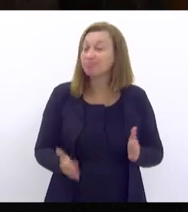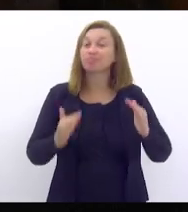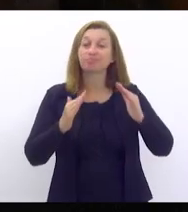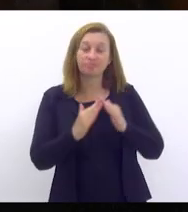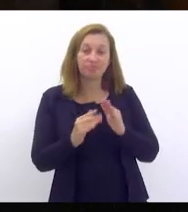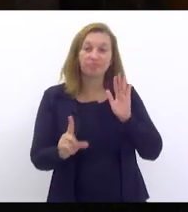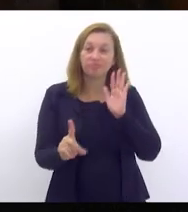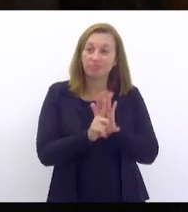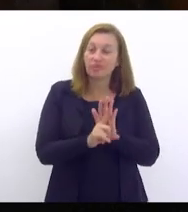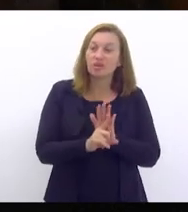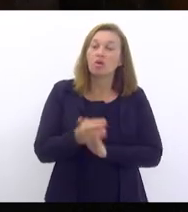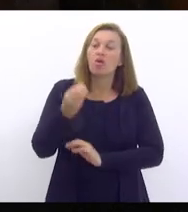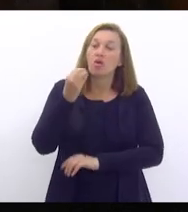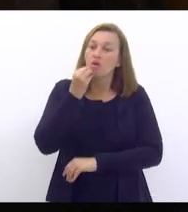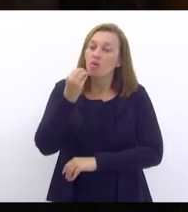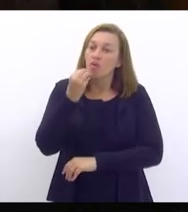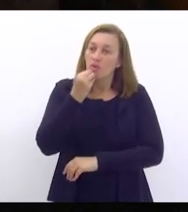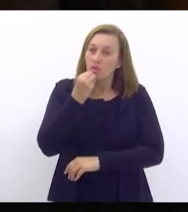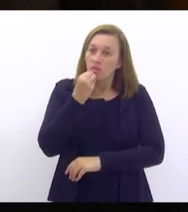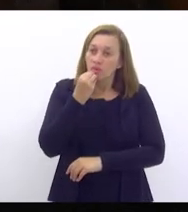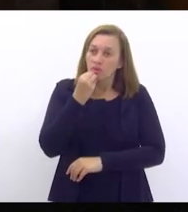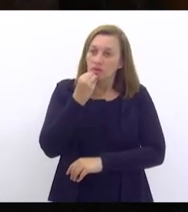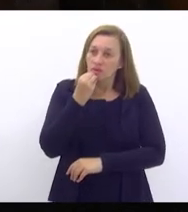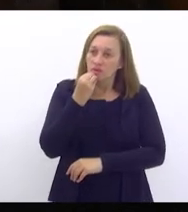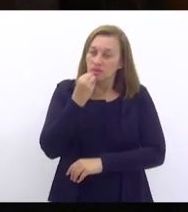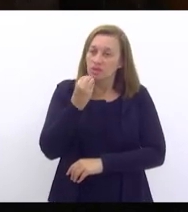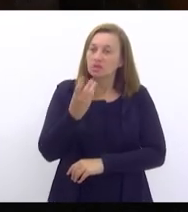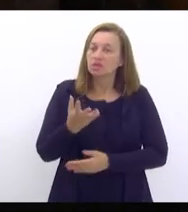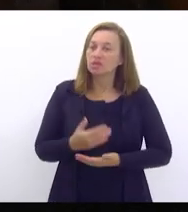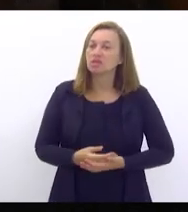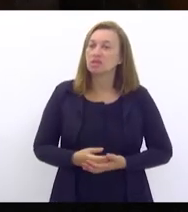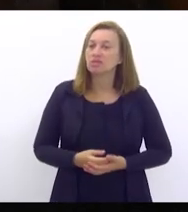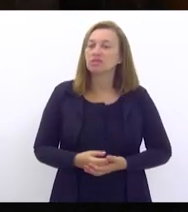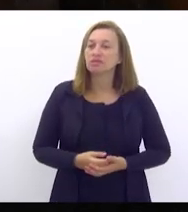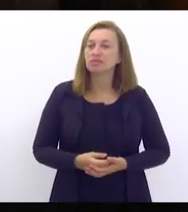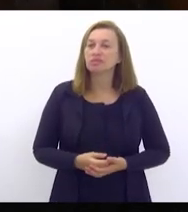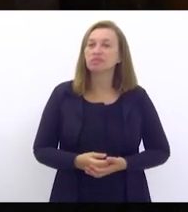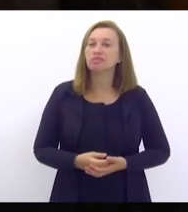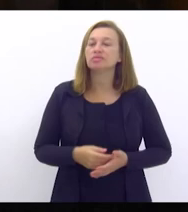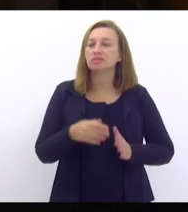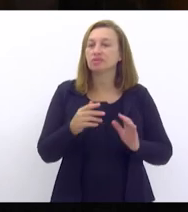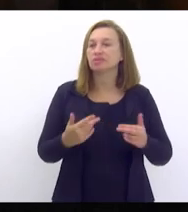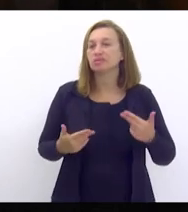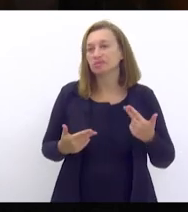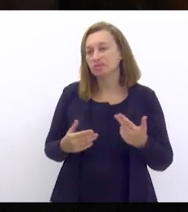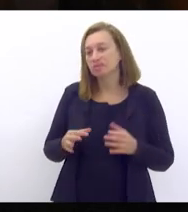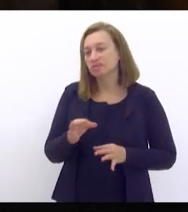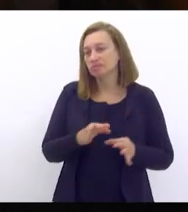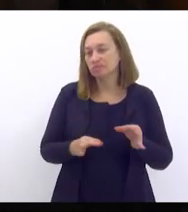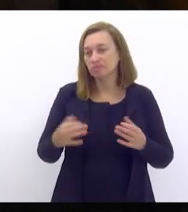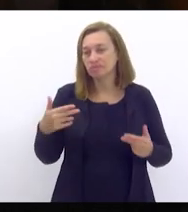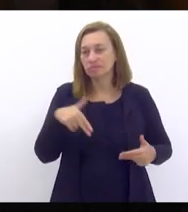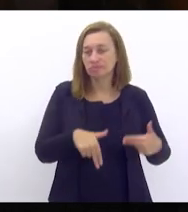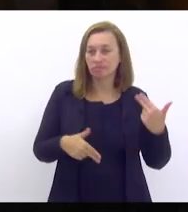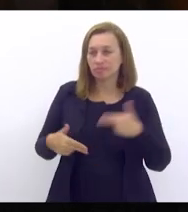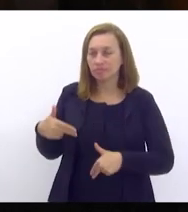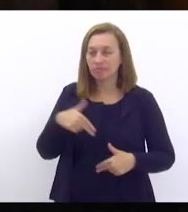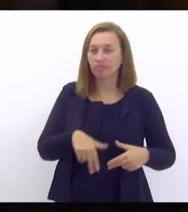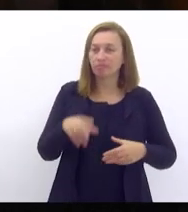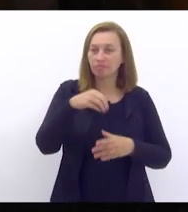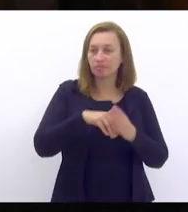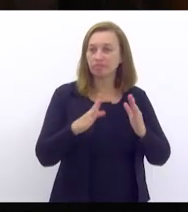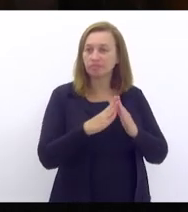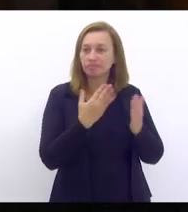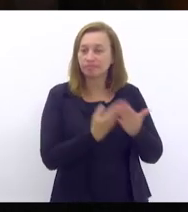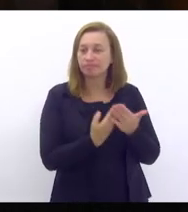tem a oportunidade de dar um estopim do projeto do hip-hop nas escolas. Então,